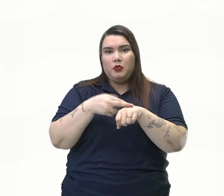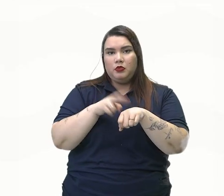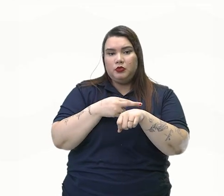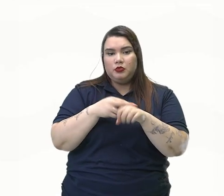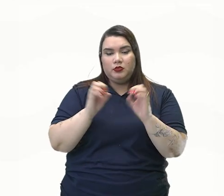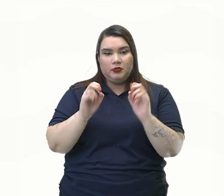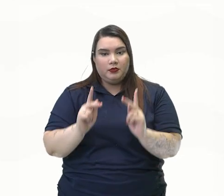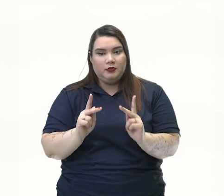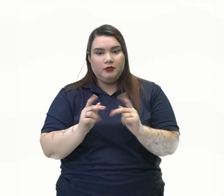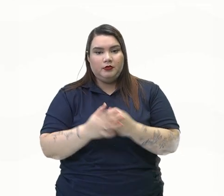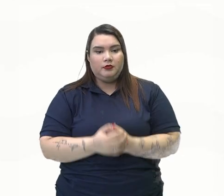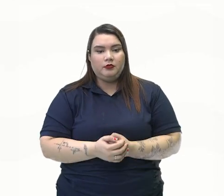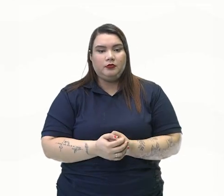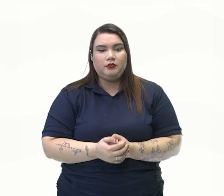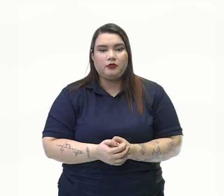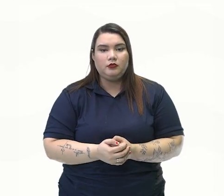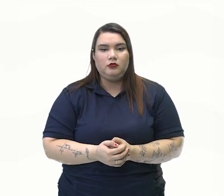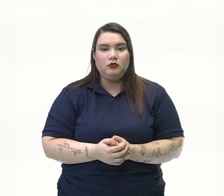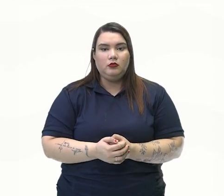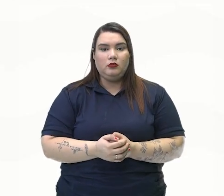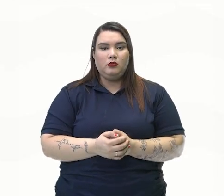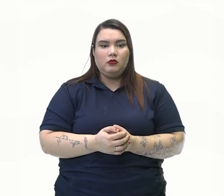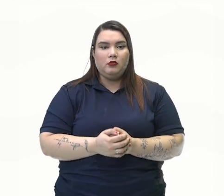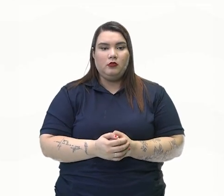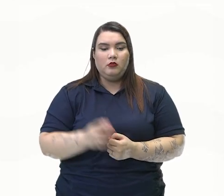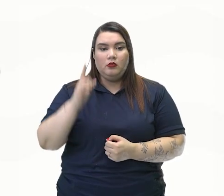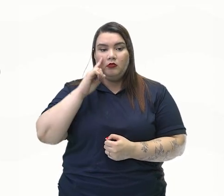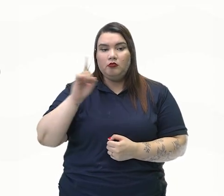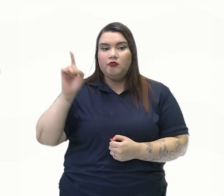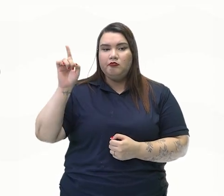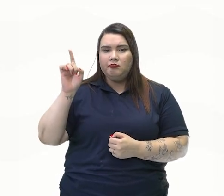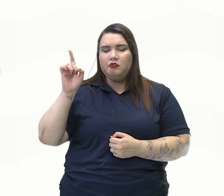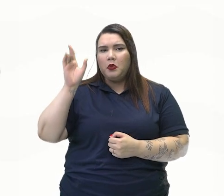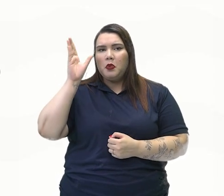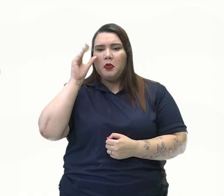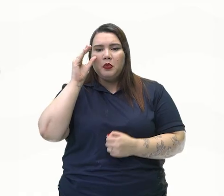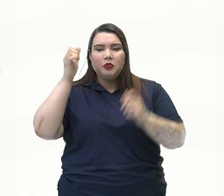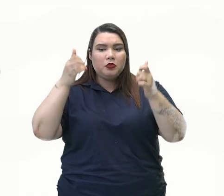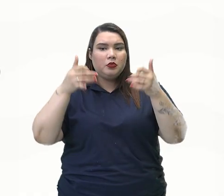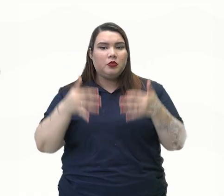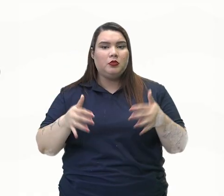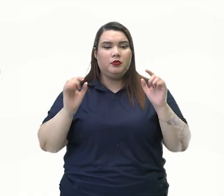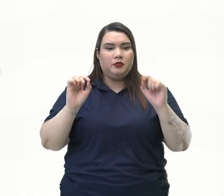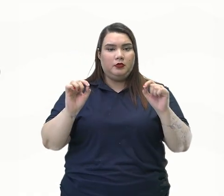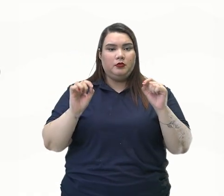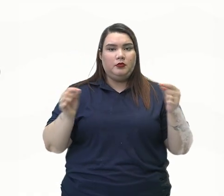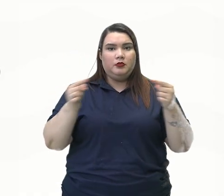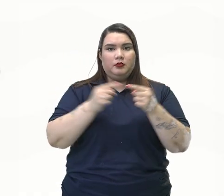e violeta. Aí você temos aqui, ó, pessoal, uma curiosidade